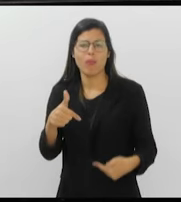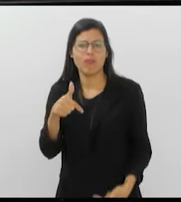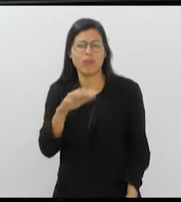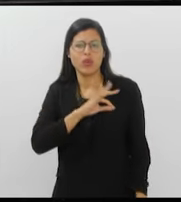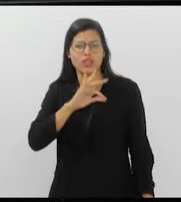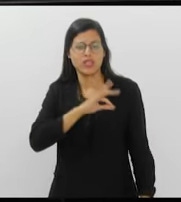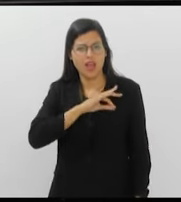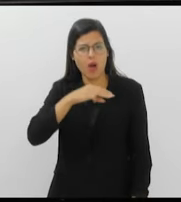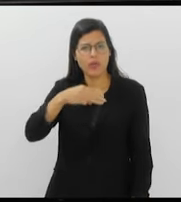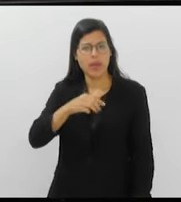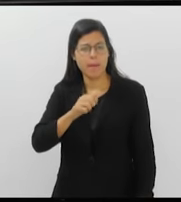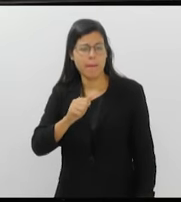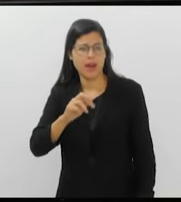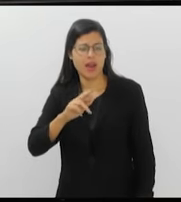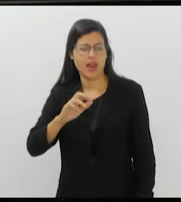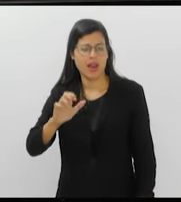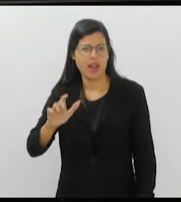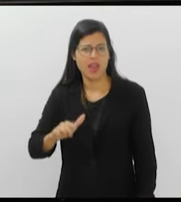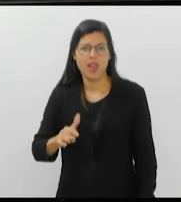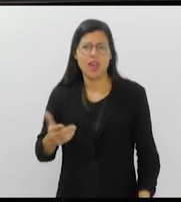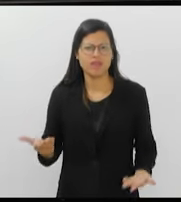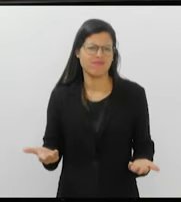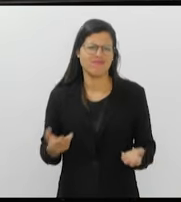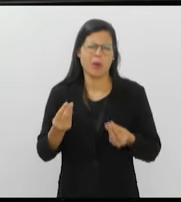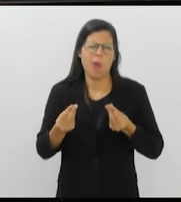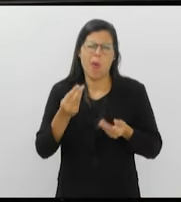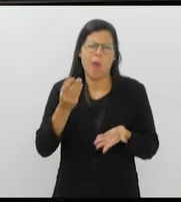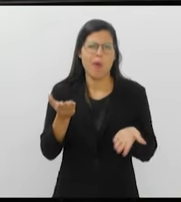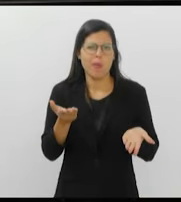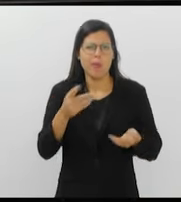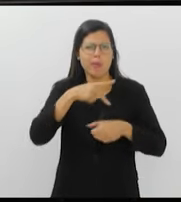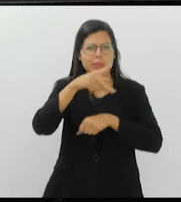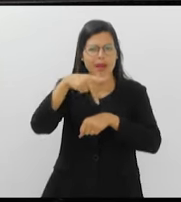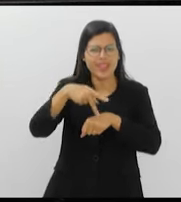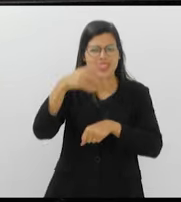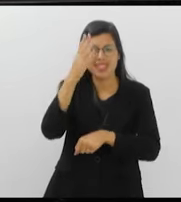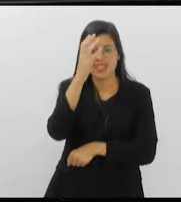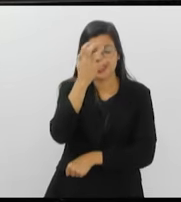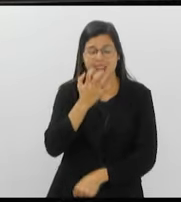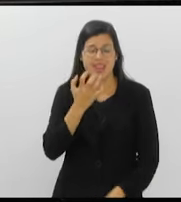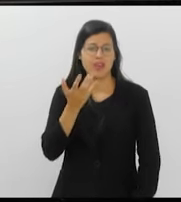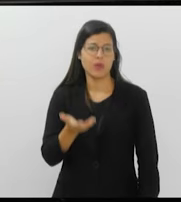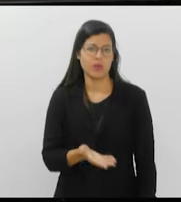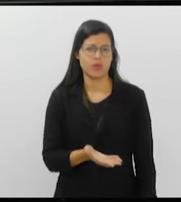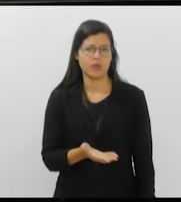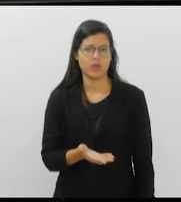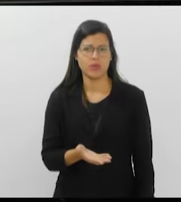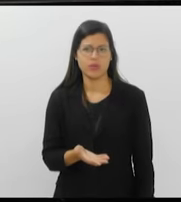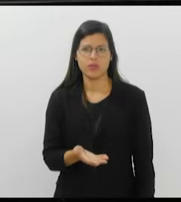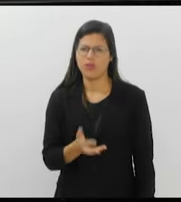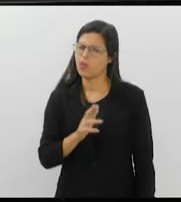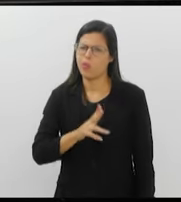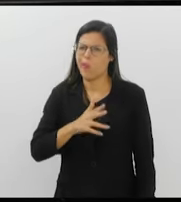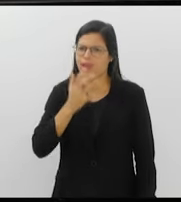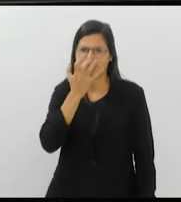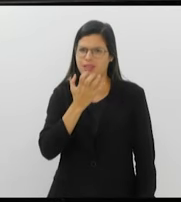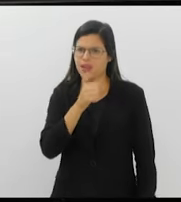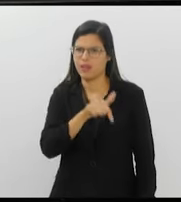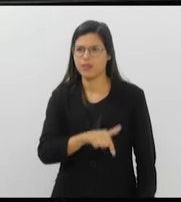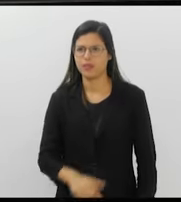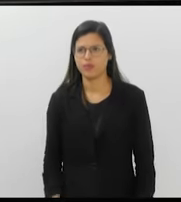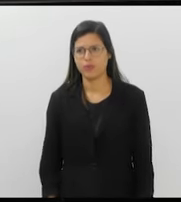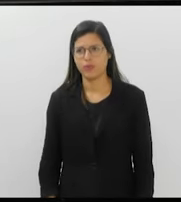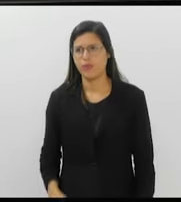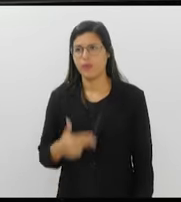Isso não pode ser coisa de um país que se pretenda sério. Isso não pode ser coisa séria.